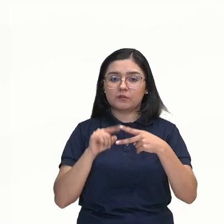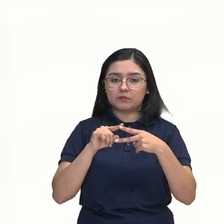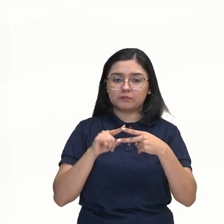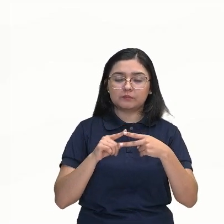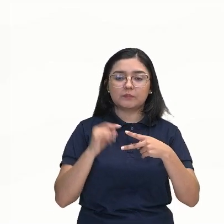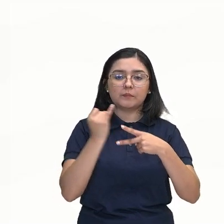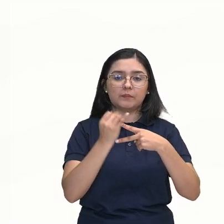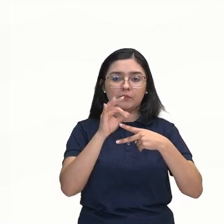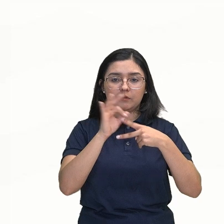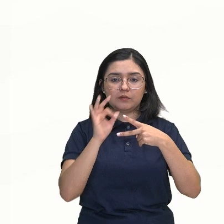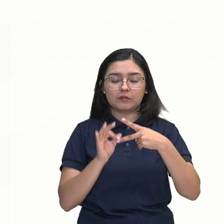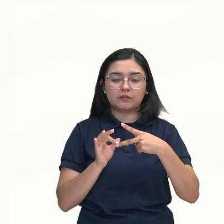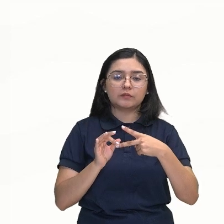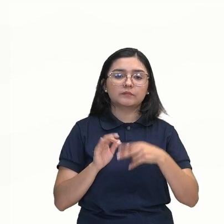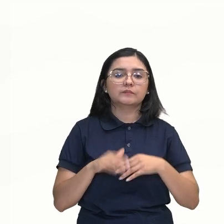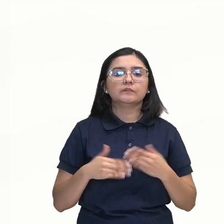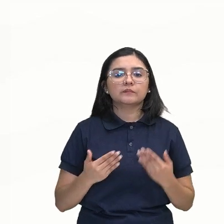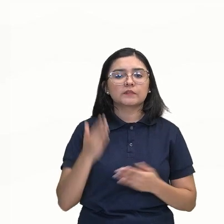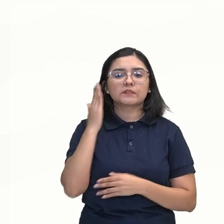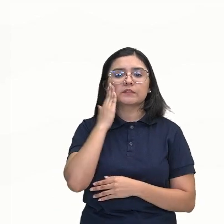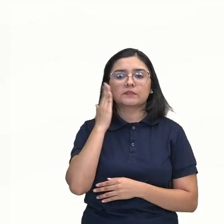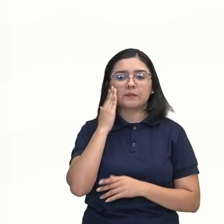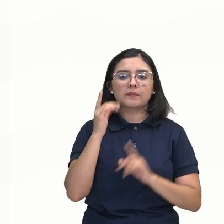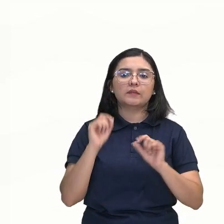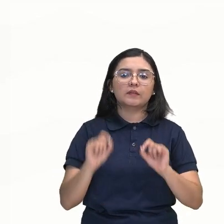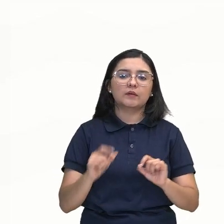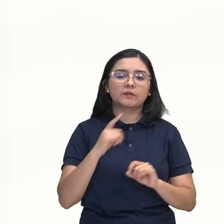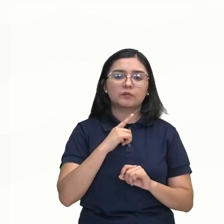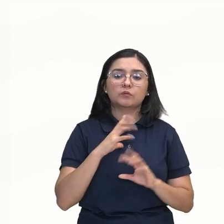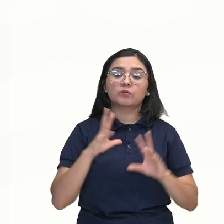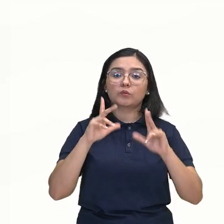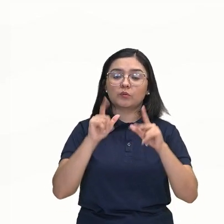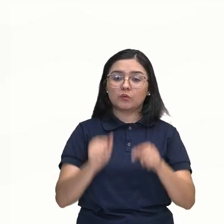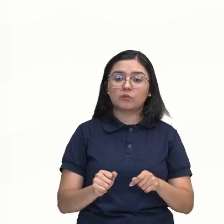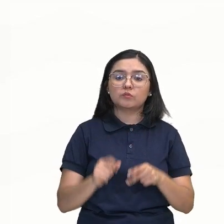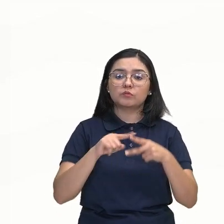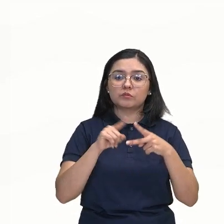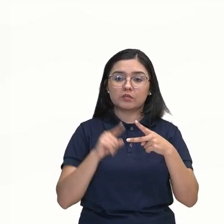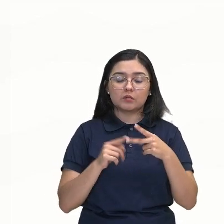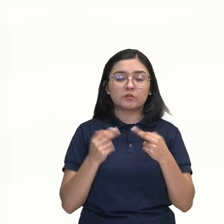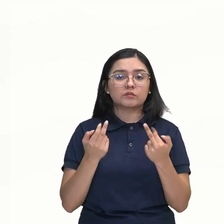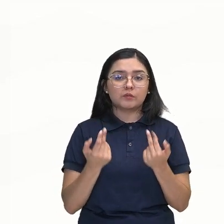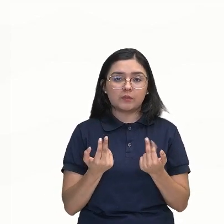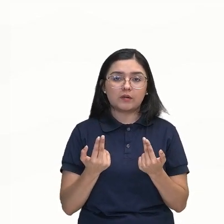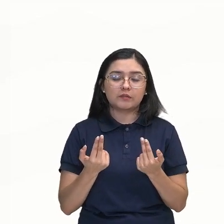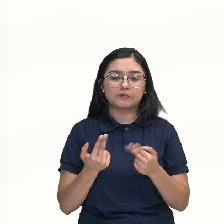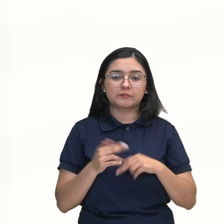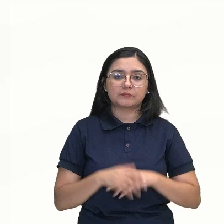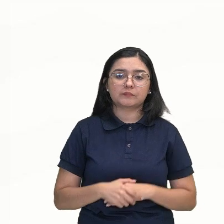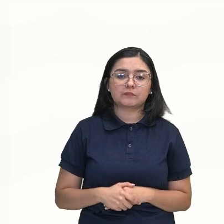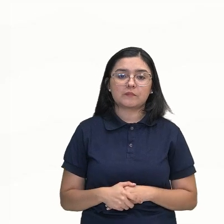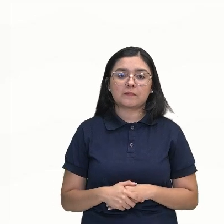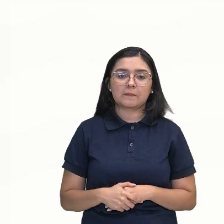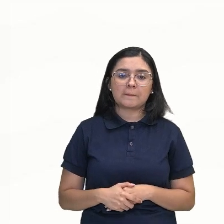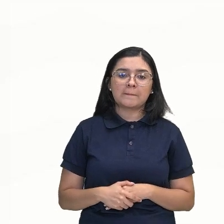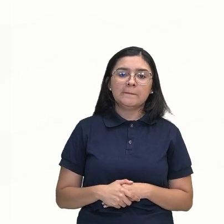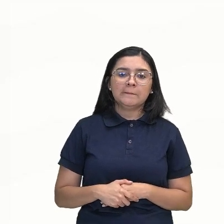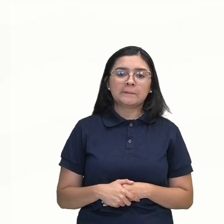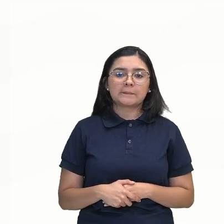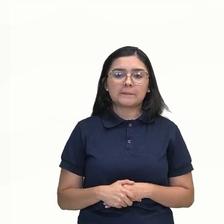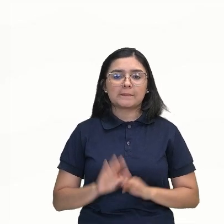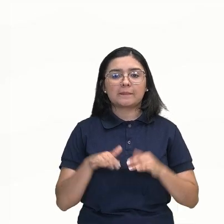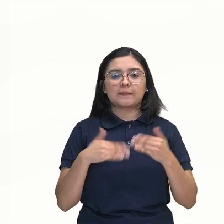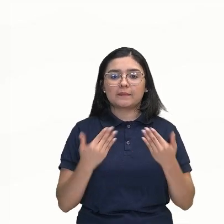Sabemos que os polígonos regulares possuem todos os ângulos com a mesma medida, tá? São